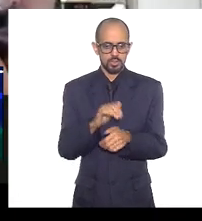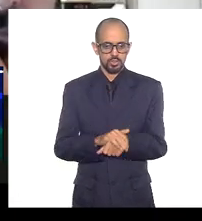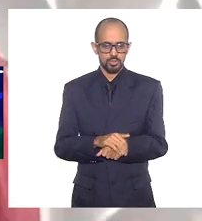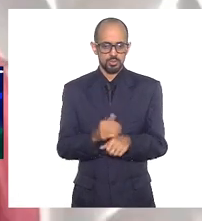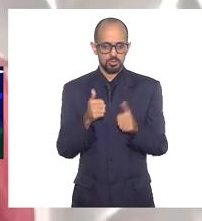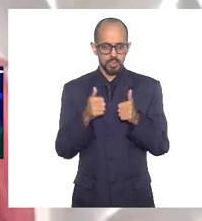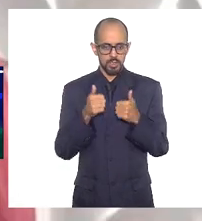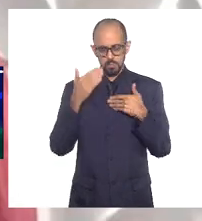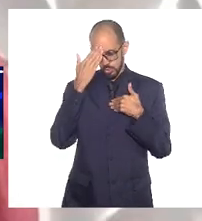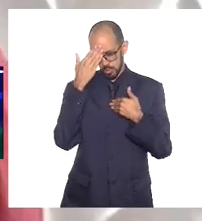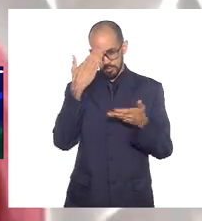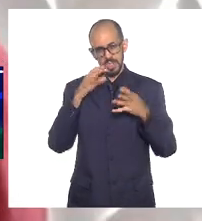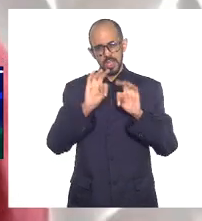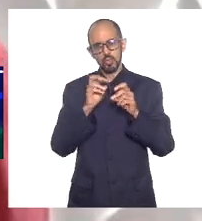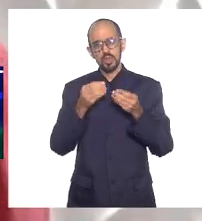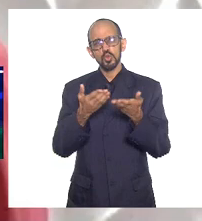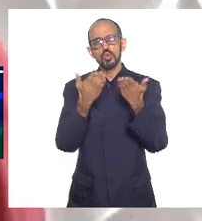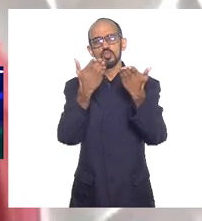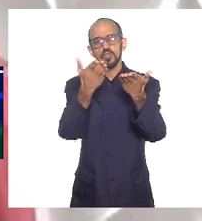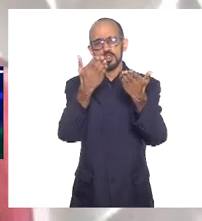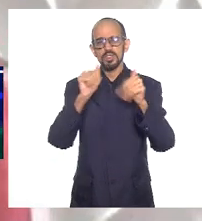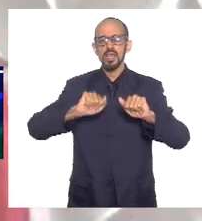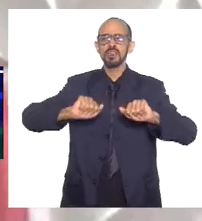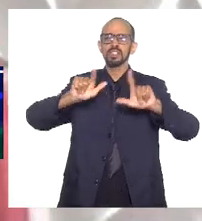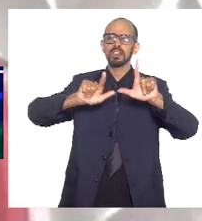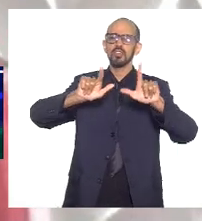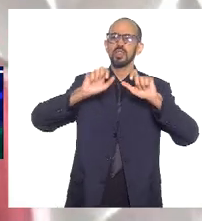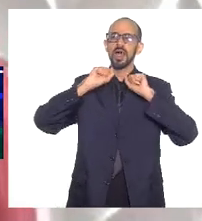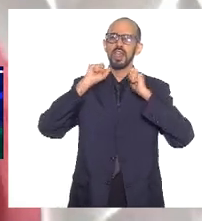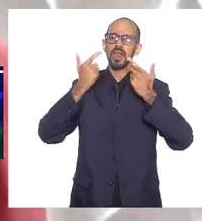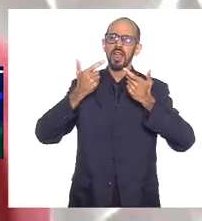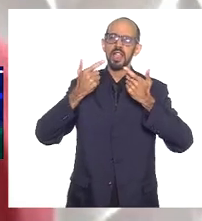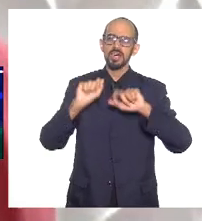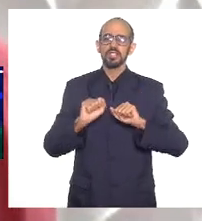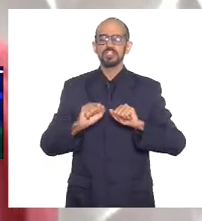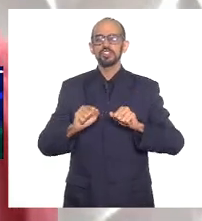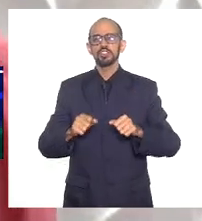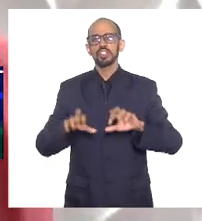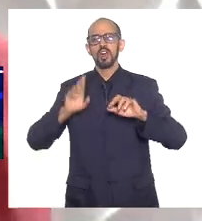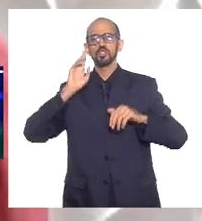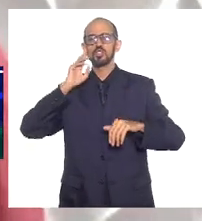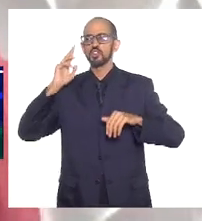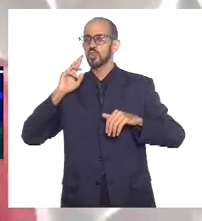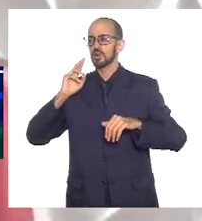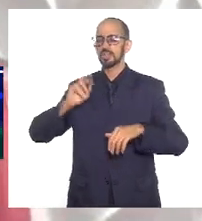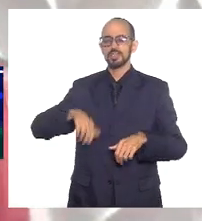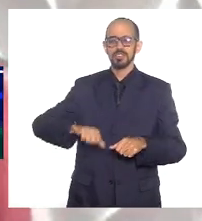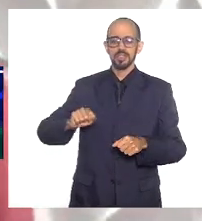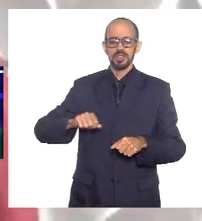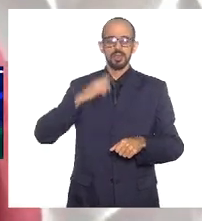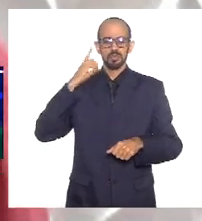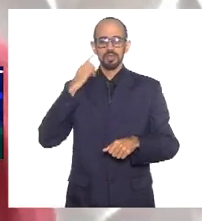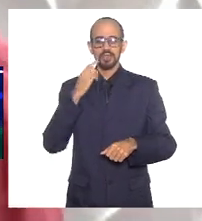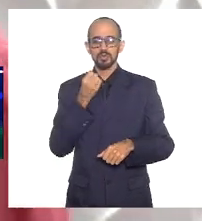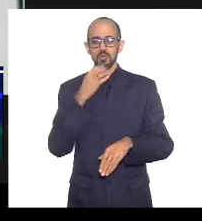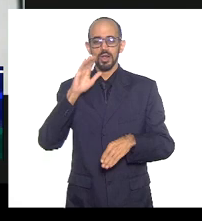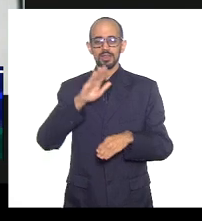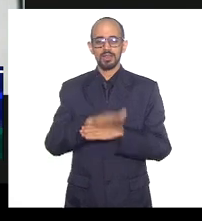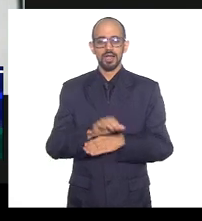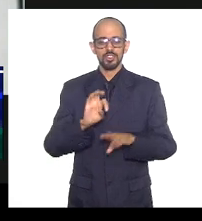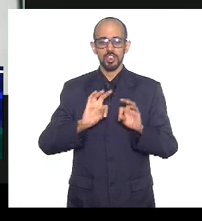obrigada a todos que nos acompanham pela TV Alerja obrigada senhoras senhoras deputados boa tarde a todos